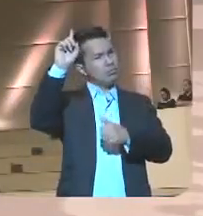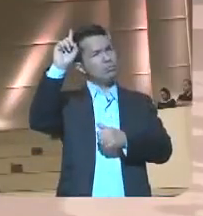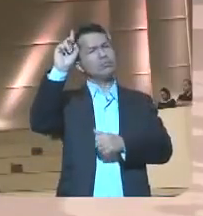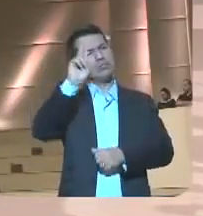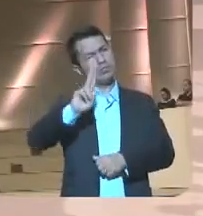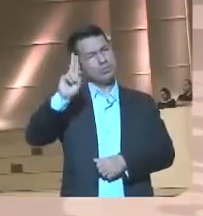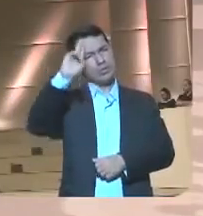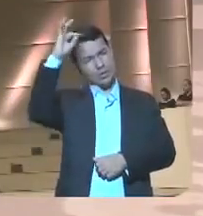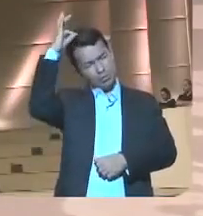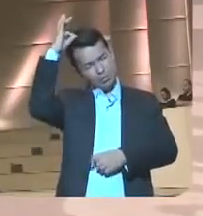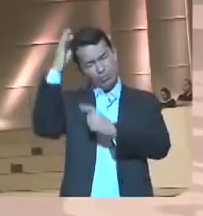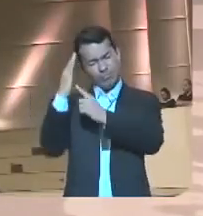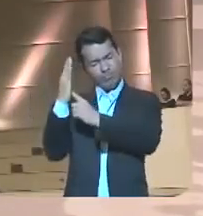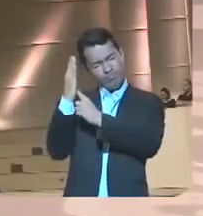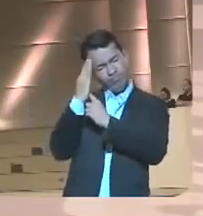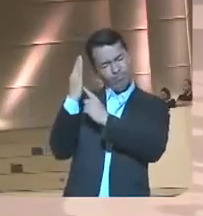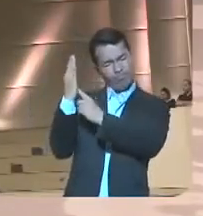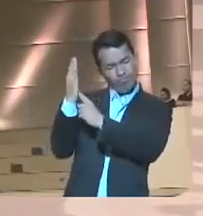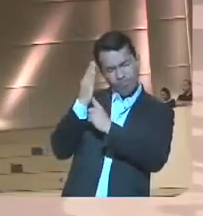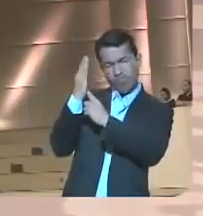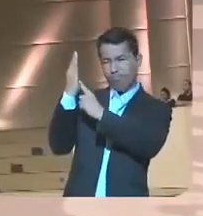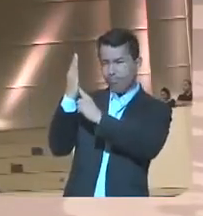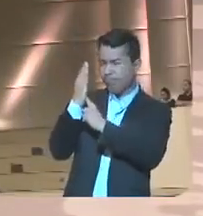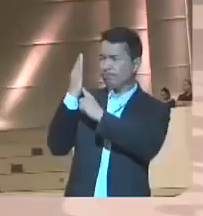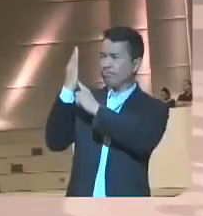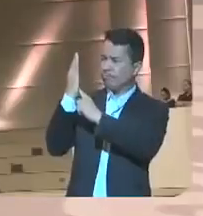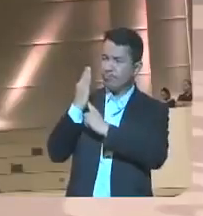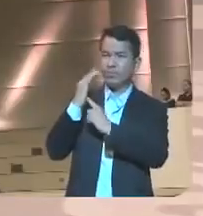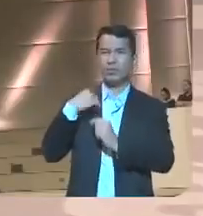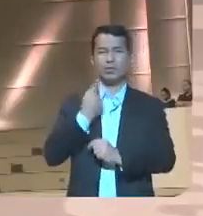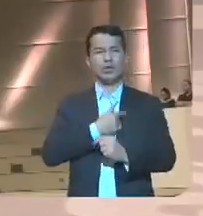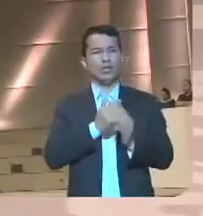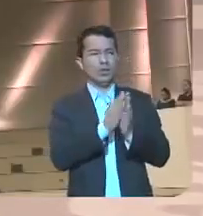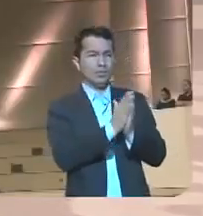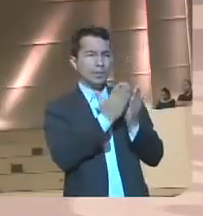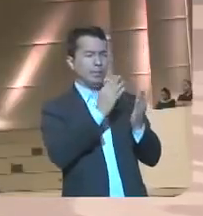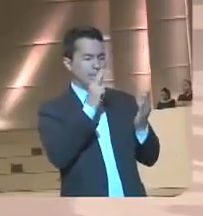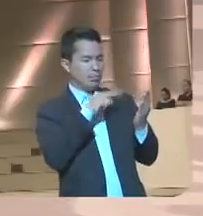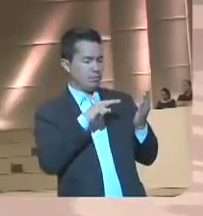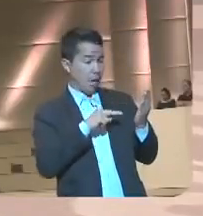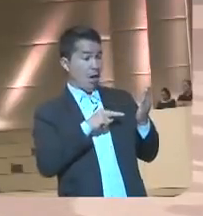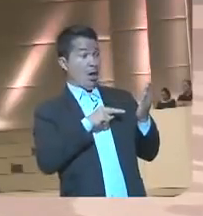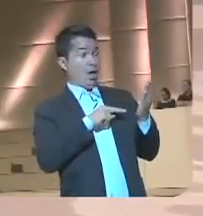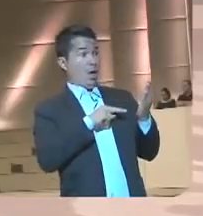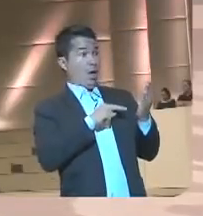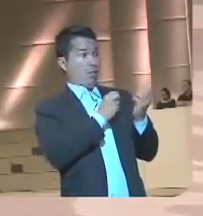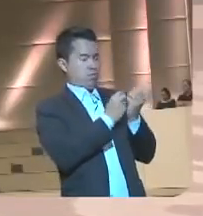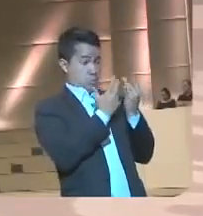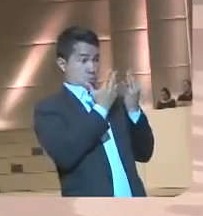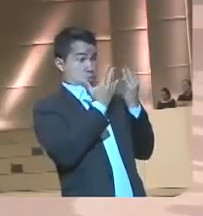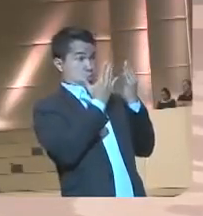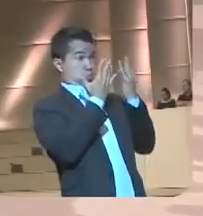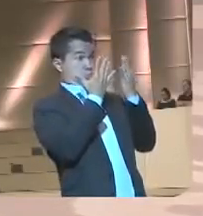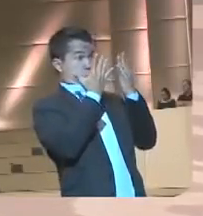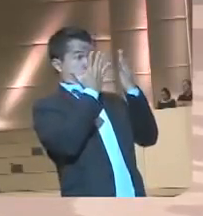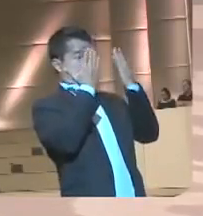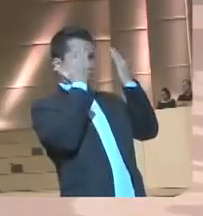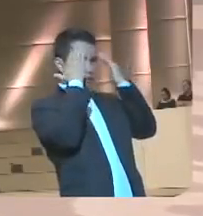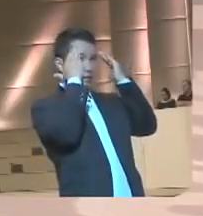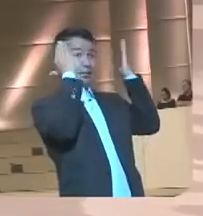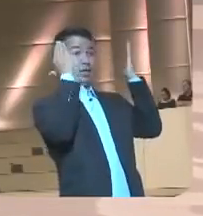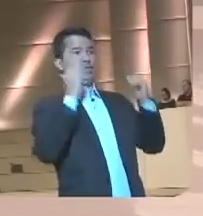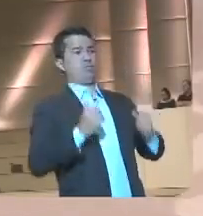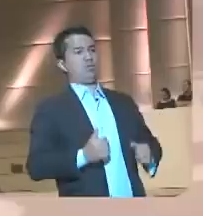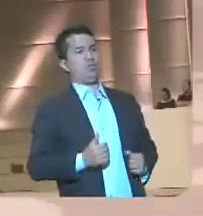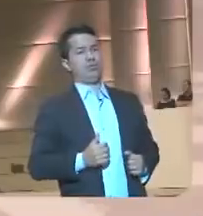os nossos olhos para entender as escrituras ele nos dá os a dia para fazer o que é certo que eles